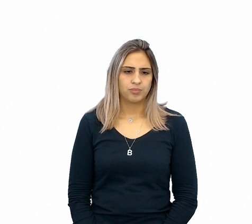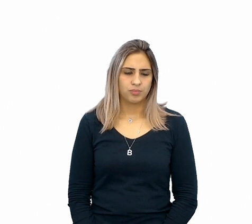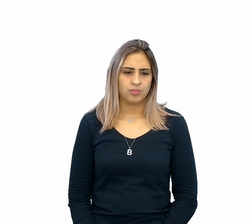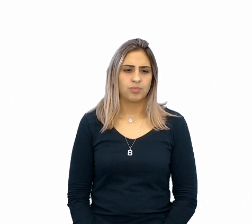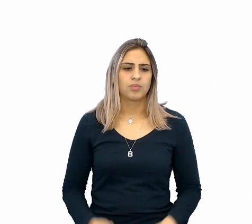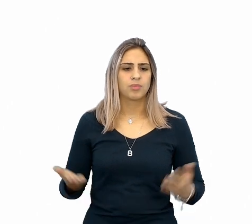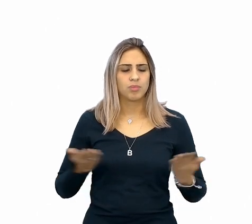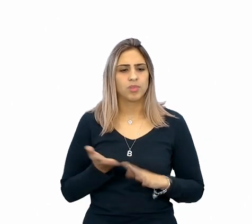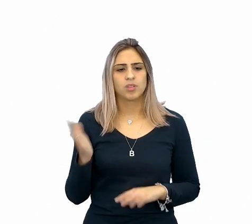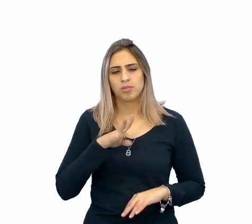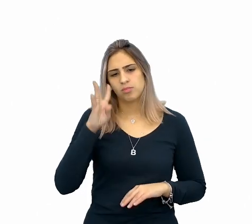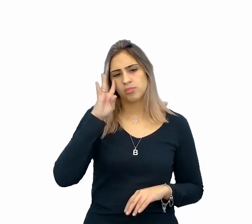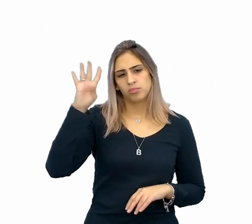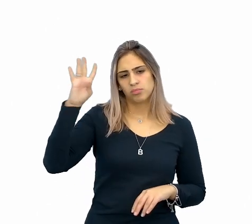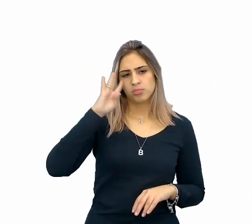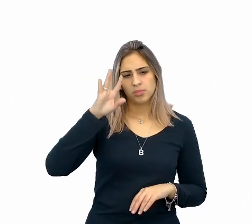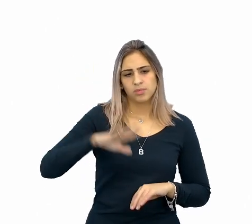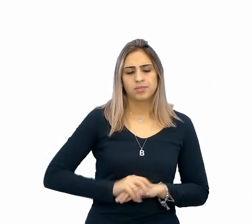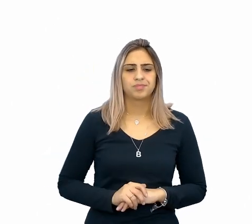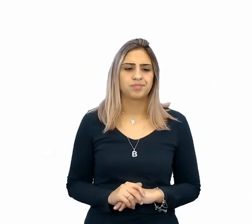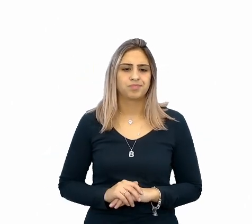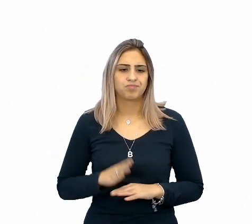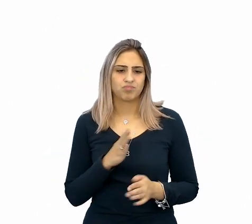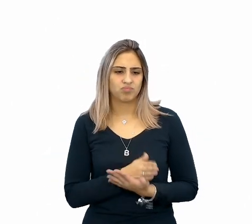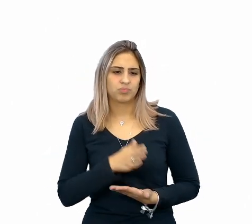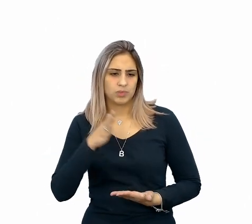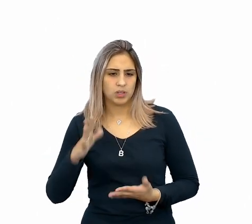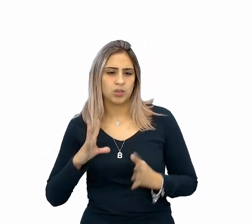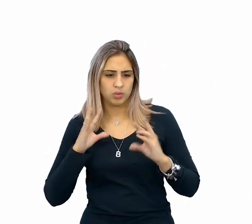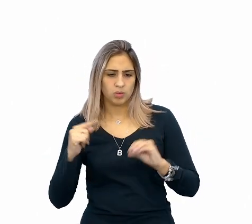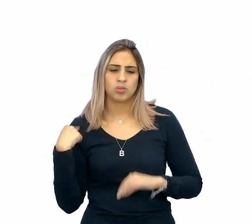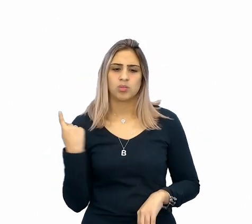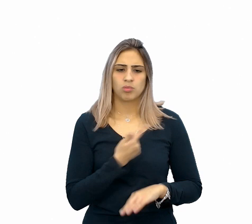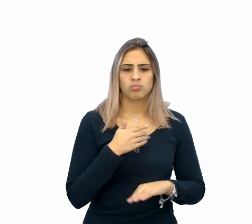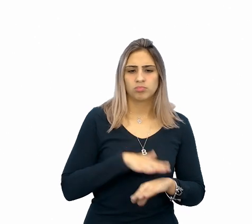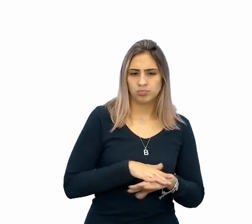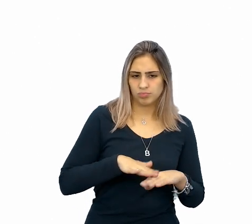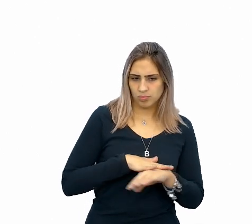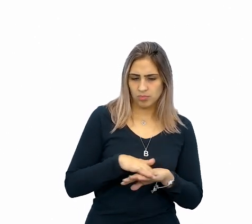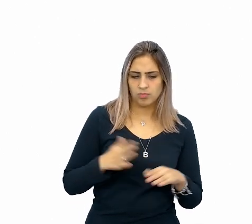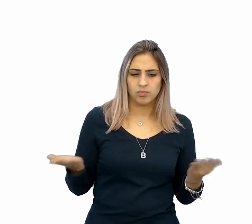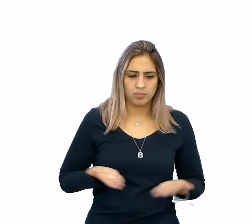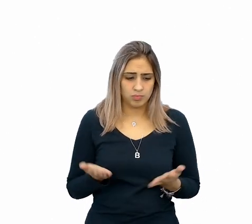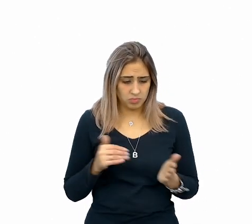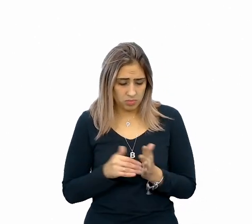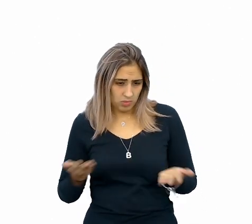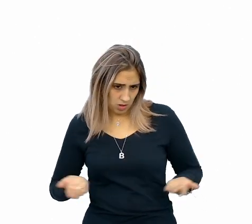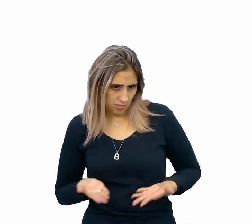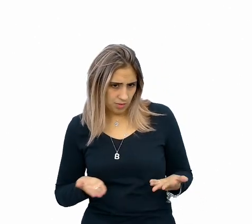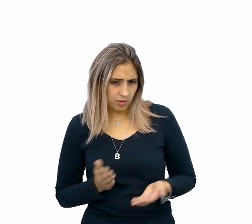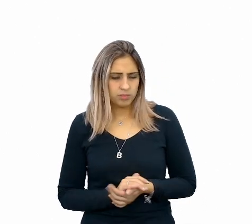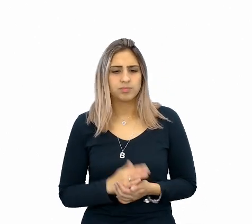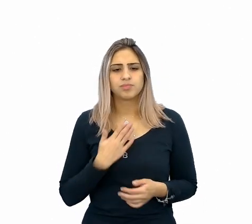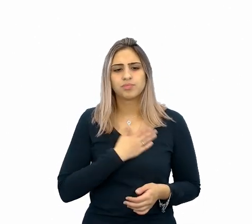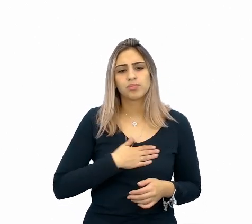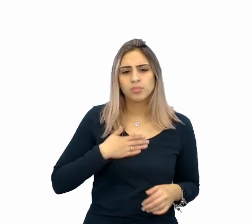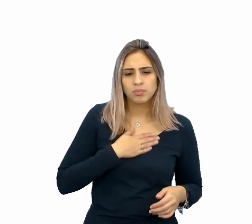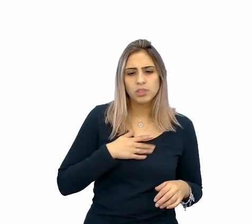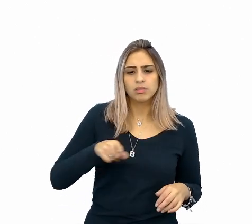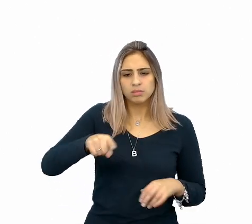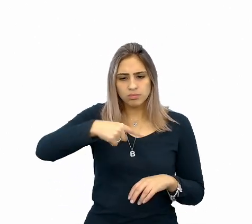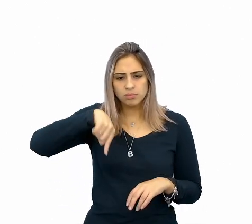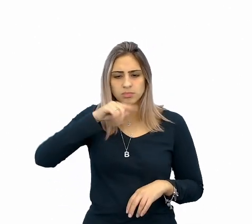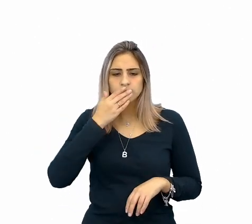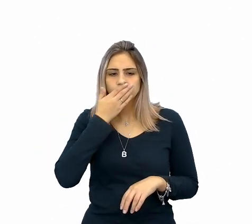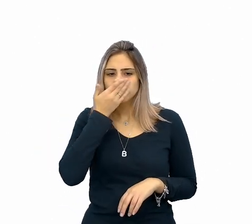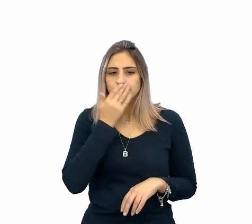momento de reflexão. Então, a partir de tudo que nós conversamos até aqui, gostaria que